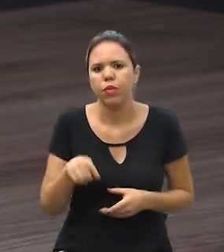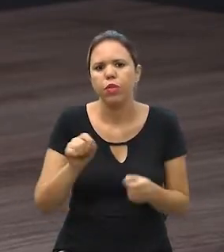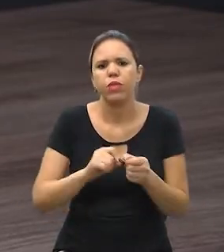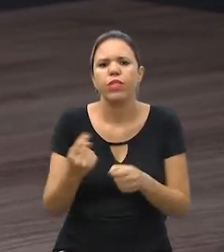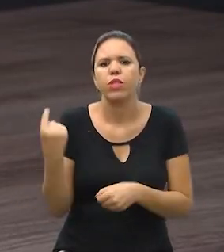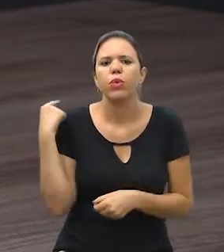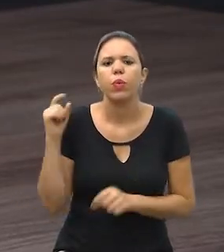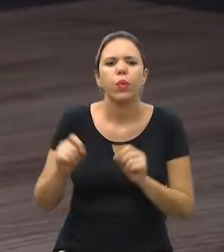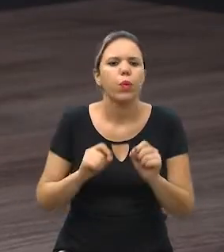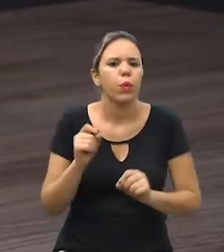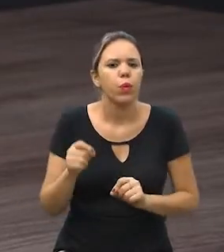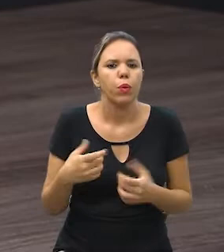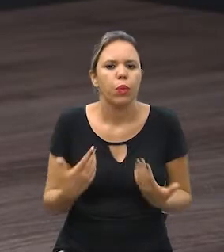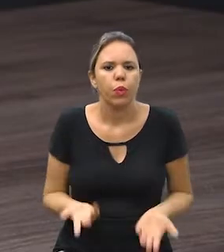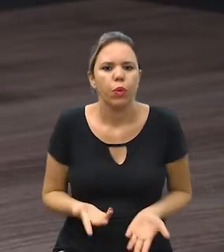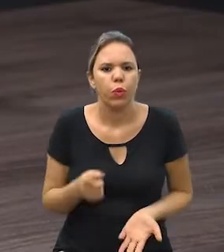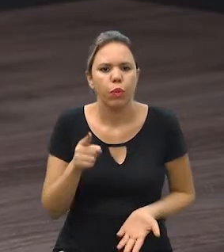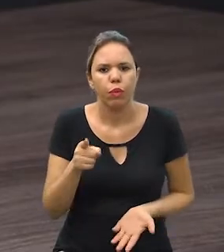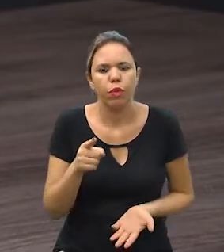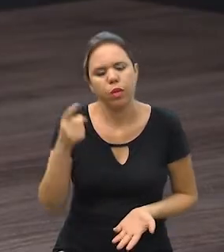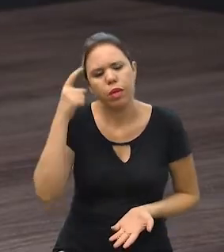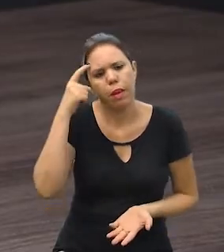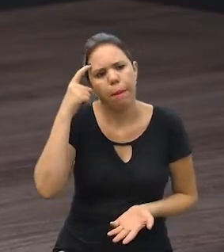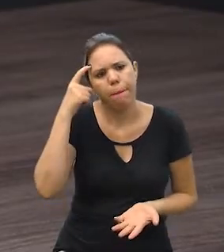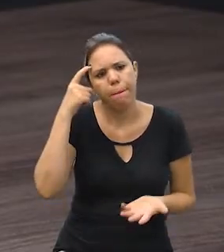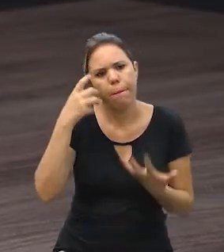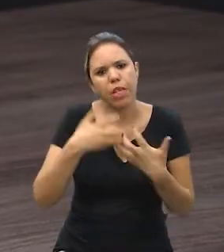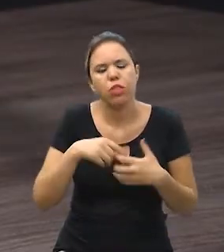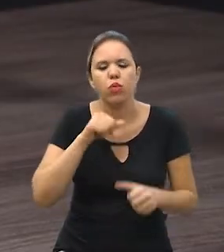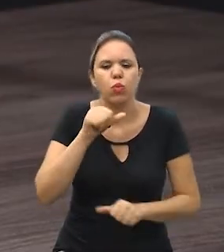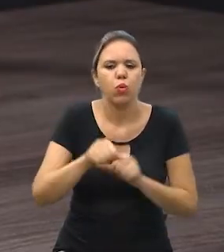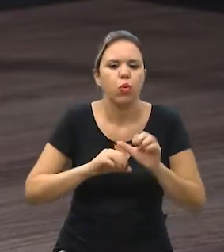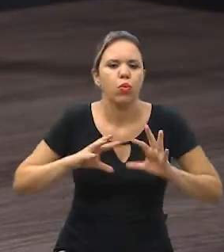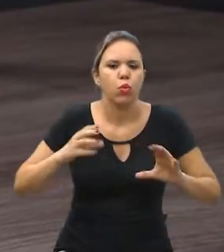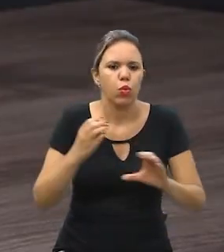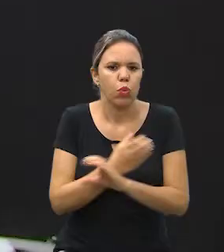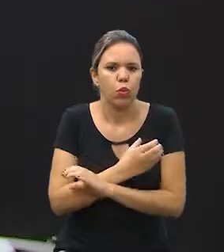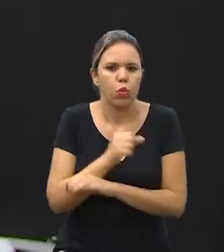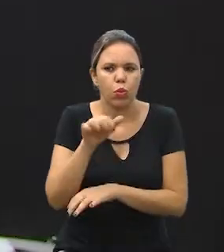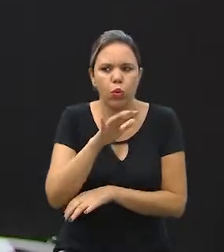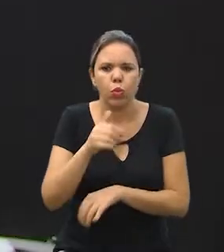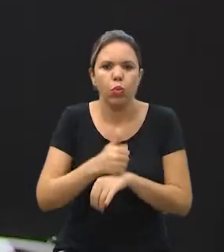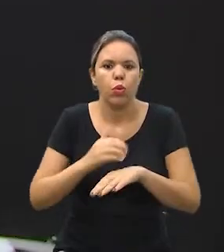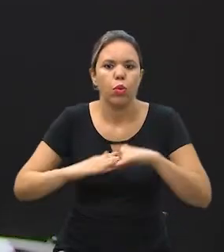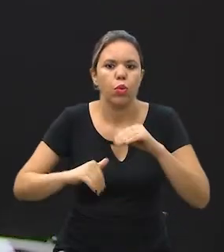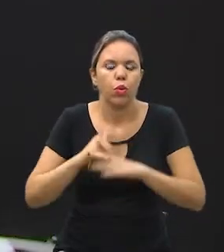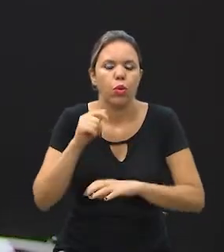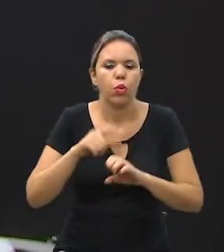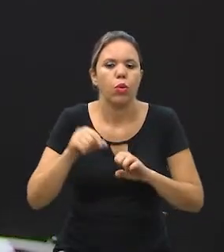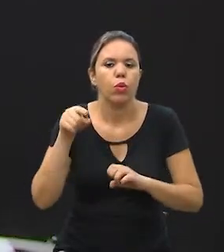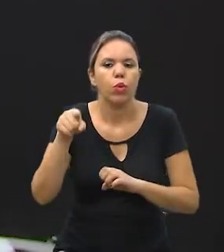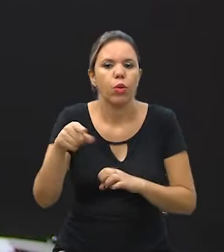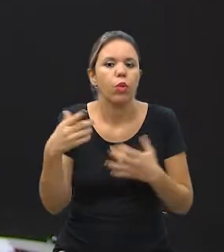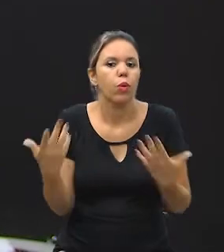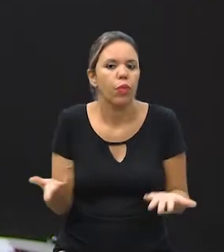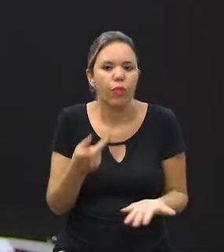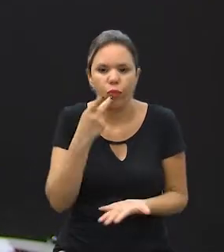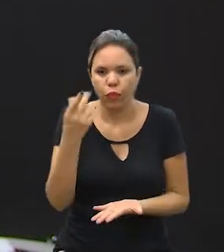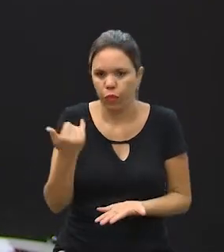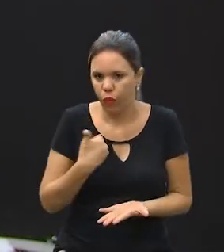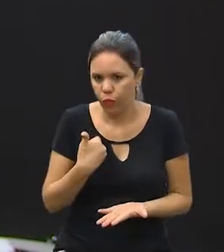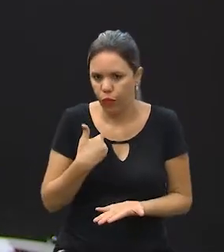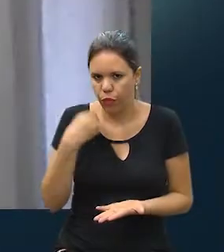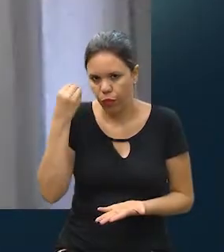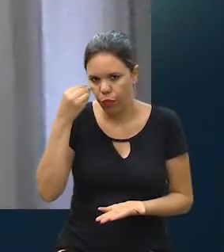o quê? E o que você pensou? Você mudou totalmente de área nesse seu empreendimento? Me fala um pouquinho